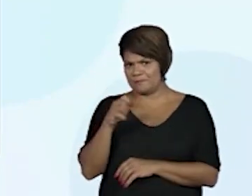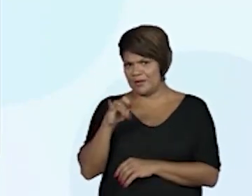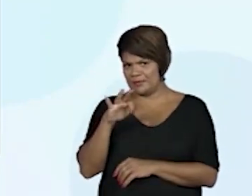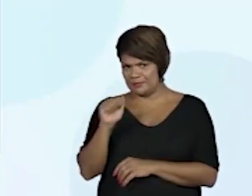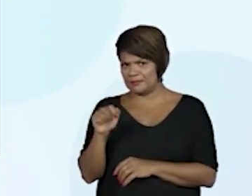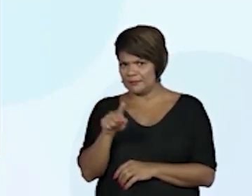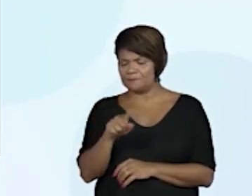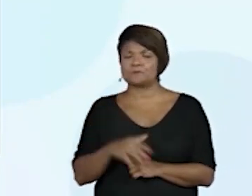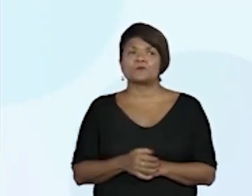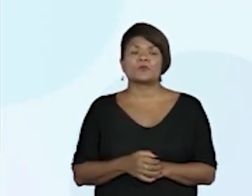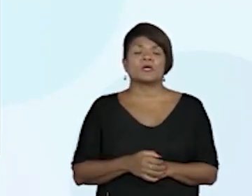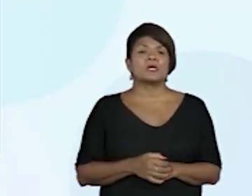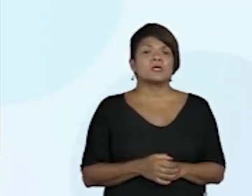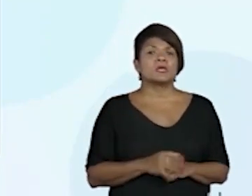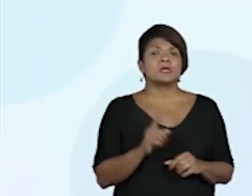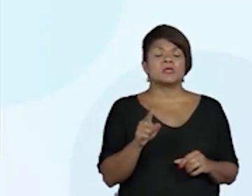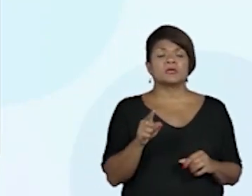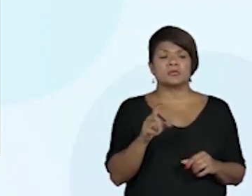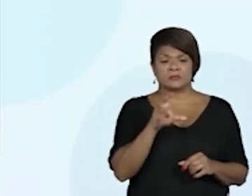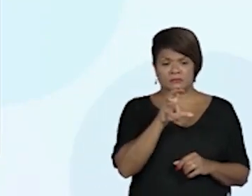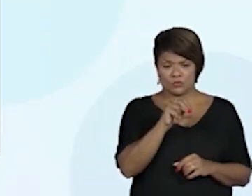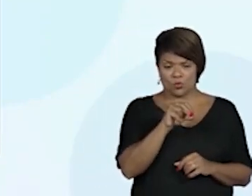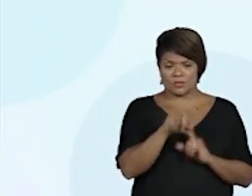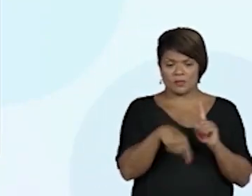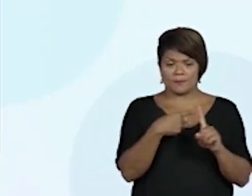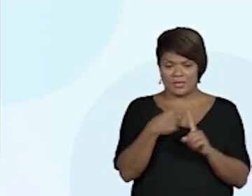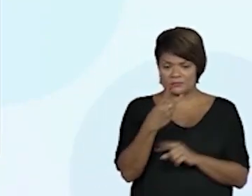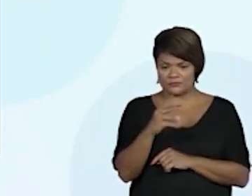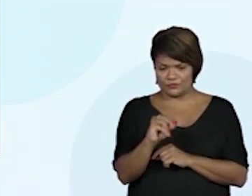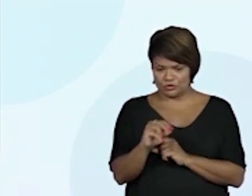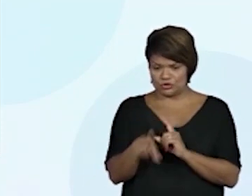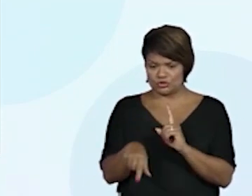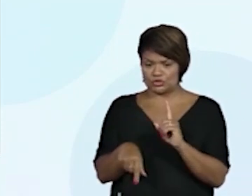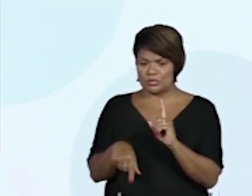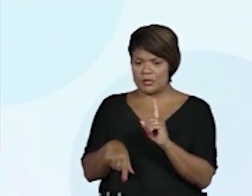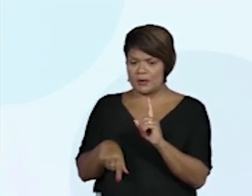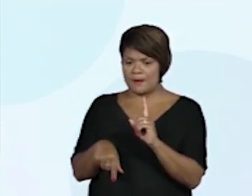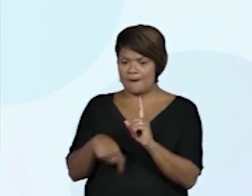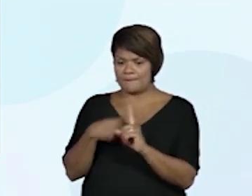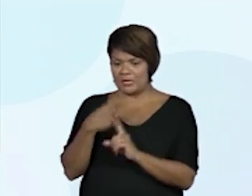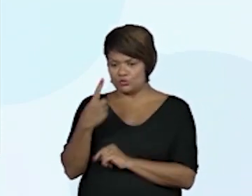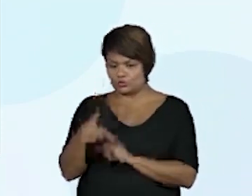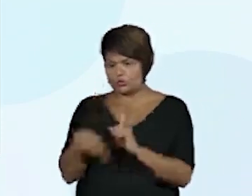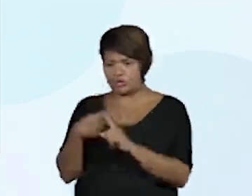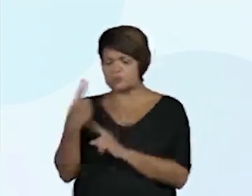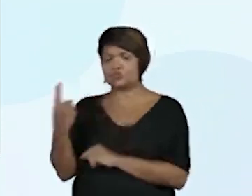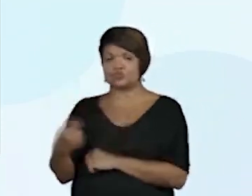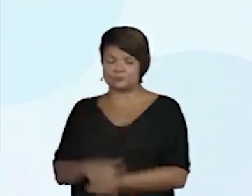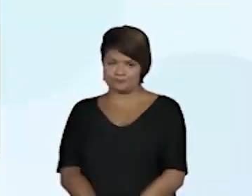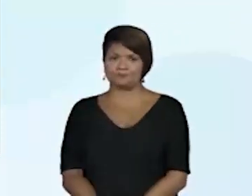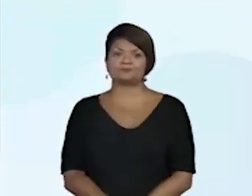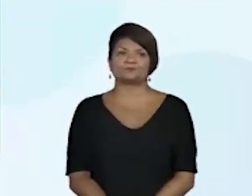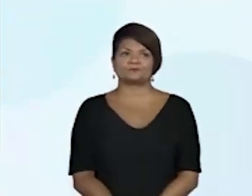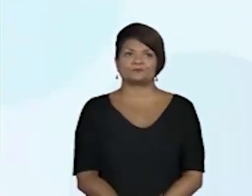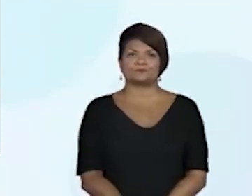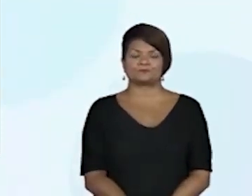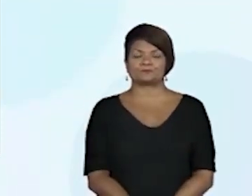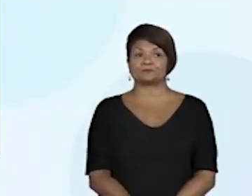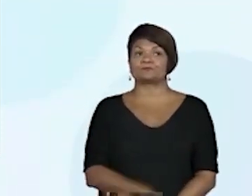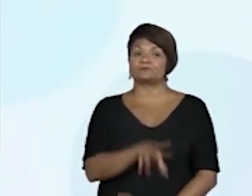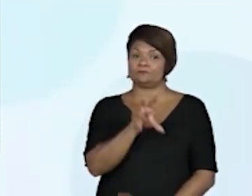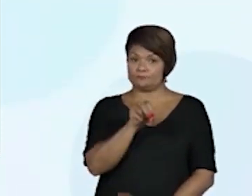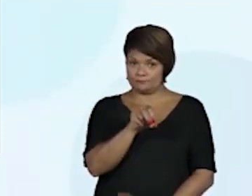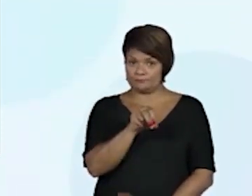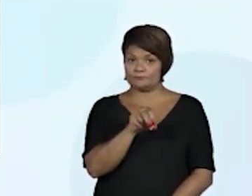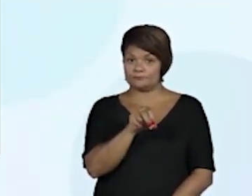que é o 50 mais 20 mais um mais um. Também. Então, repete para mim, por favor, Pro.